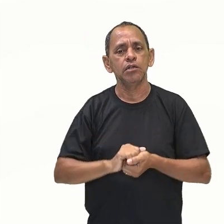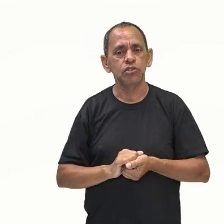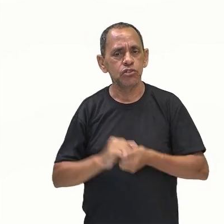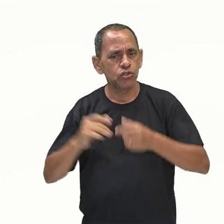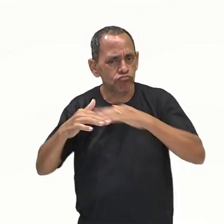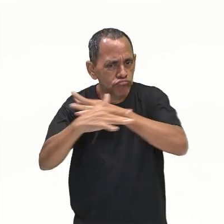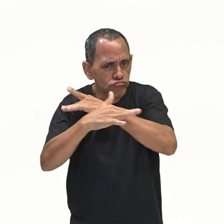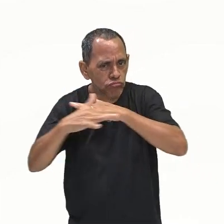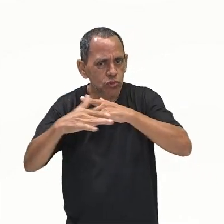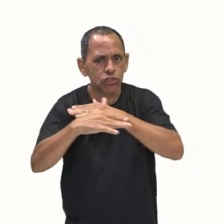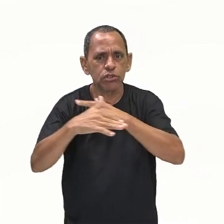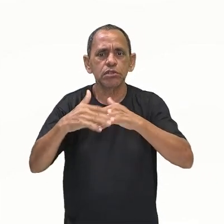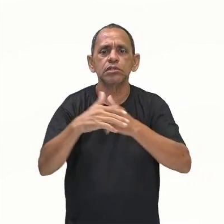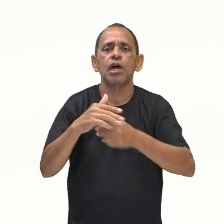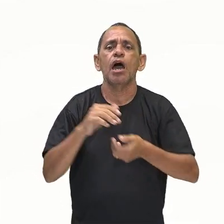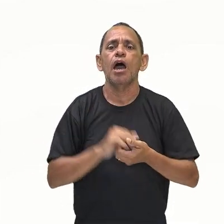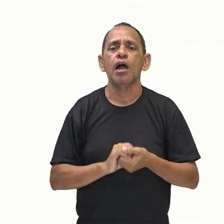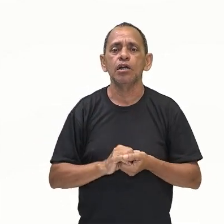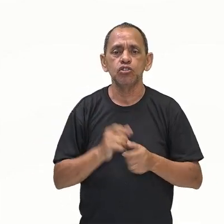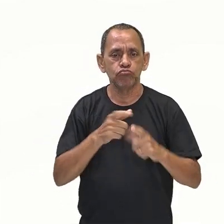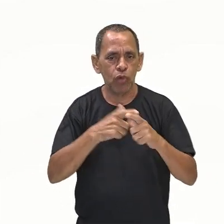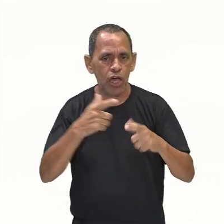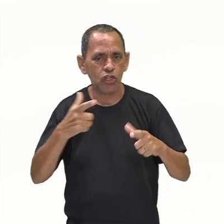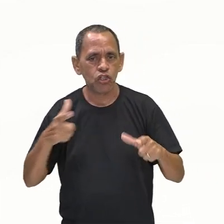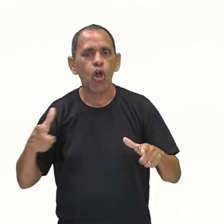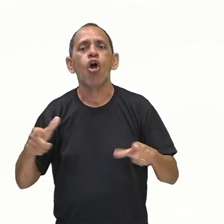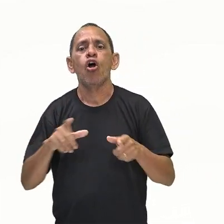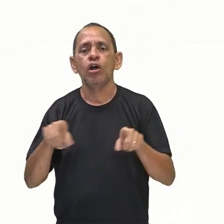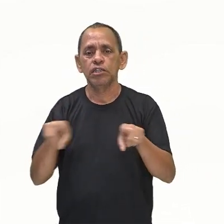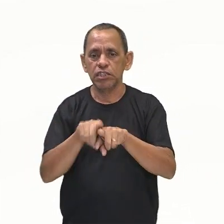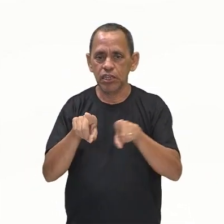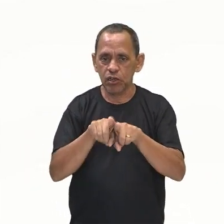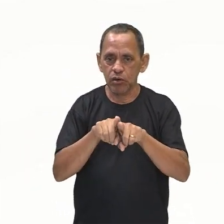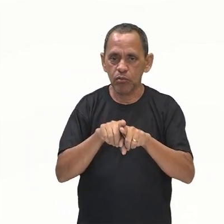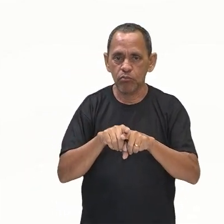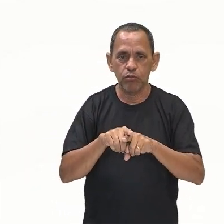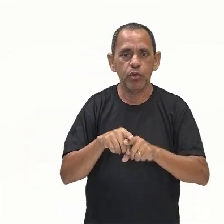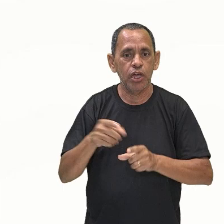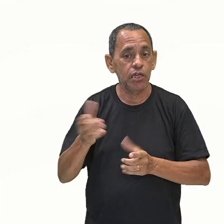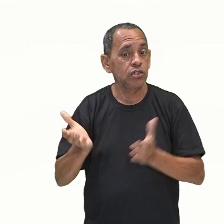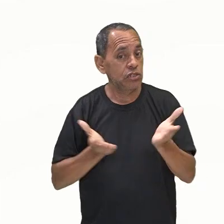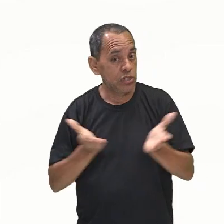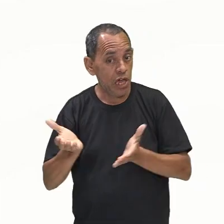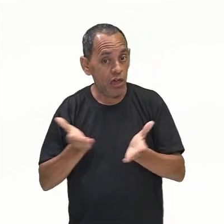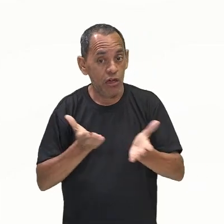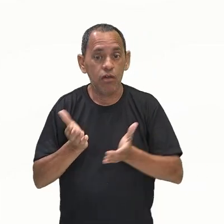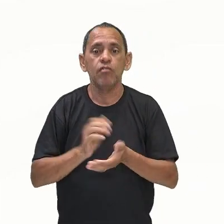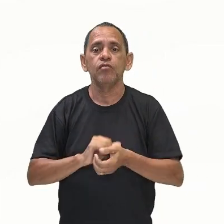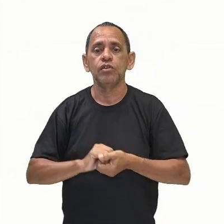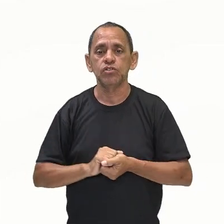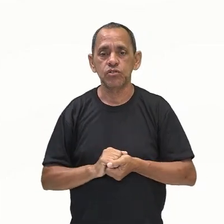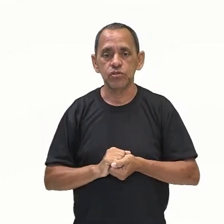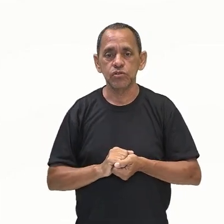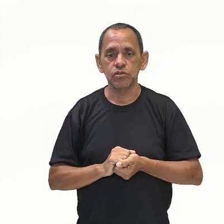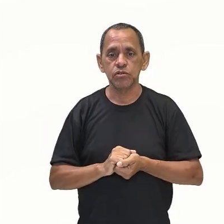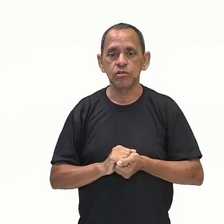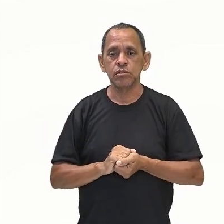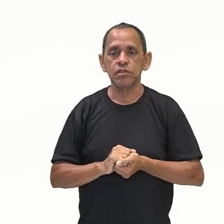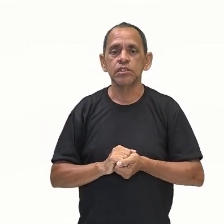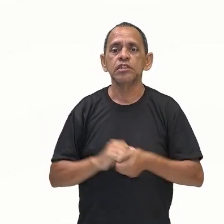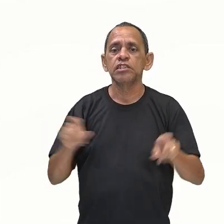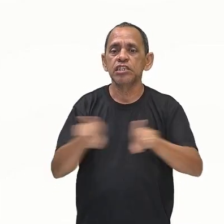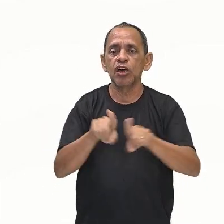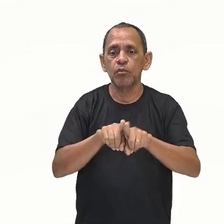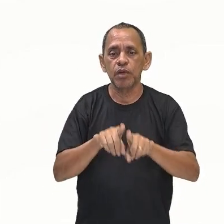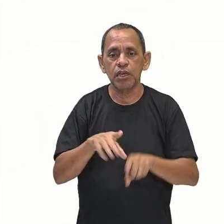mais serviços privados e públicos que são oferecidos. A mesma coisa quando Tefé recebe